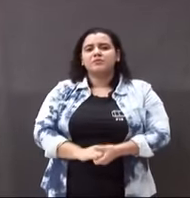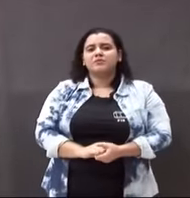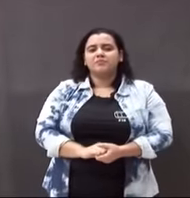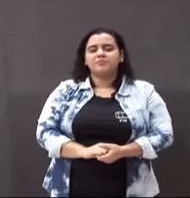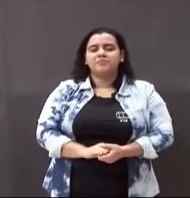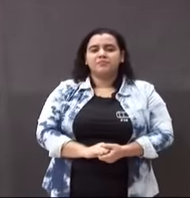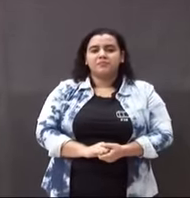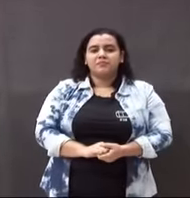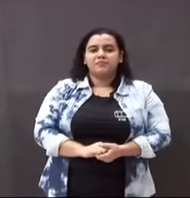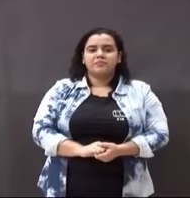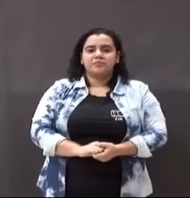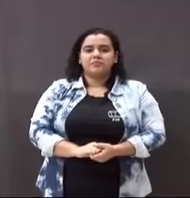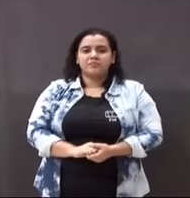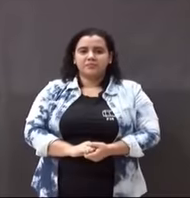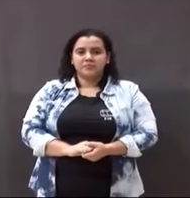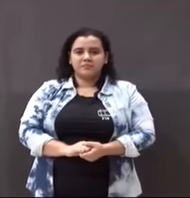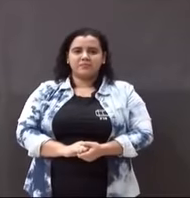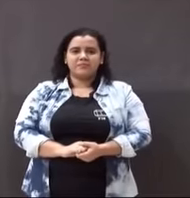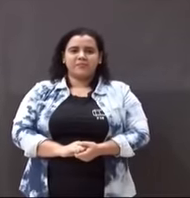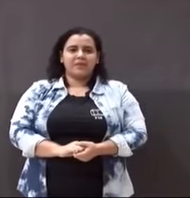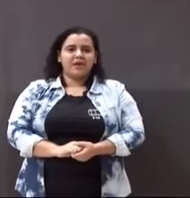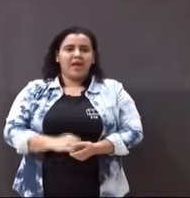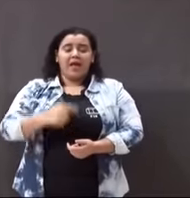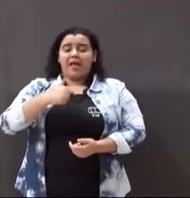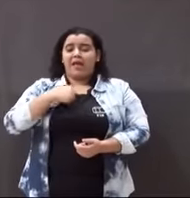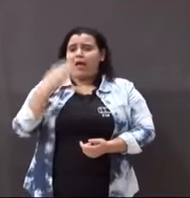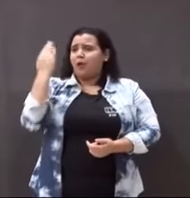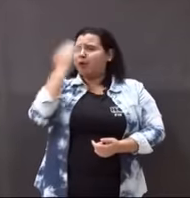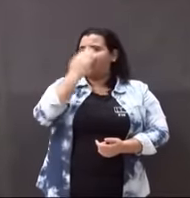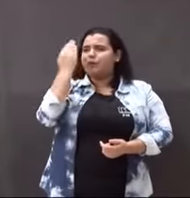Eu perdi só os olhos, a visão continua.